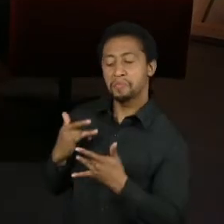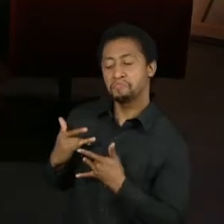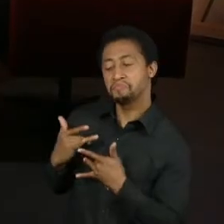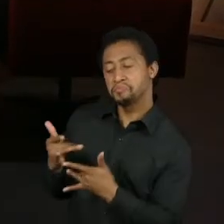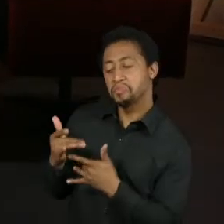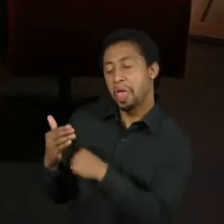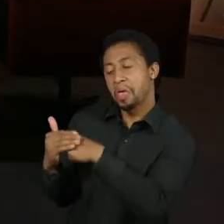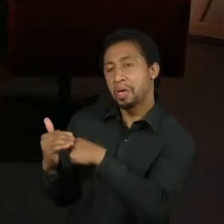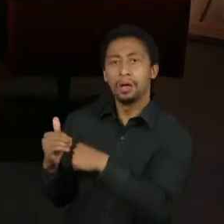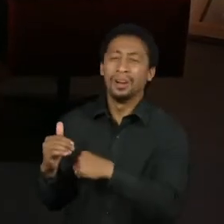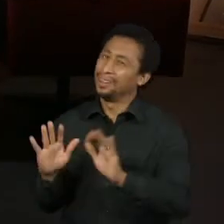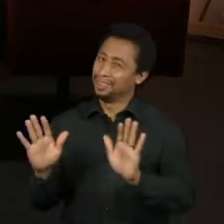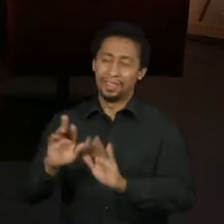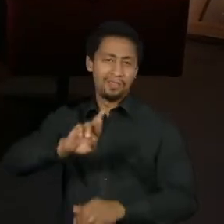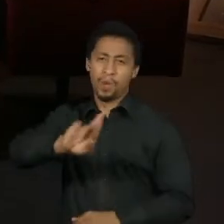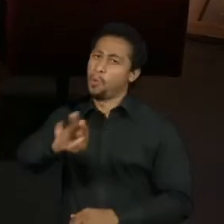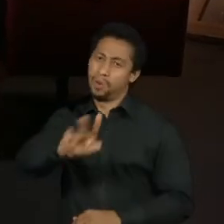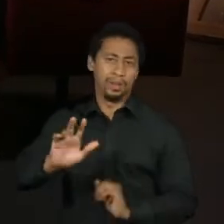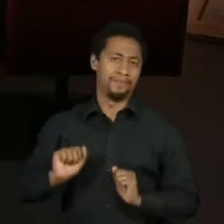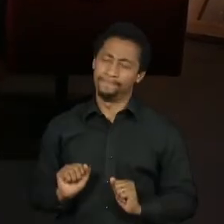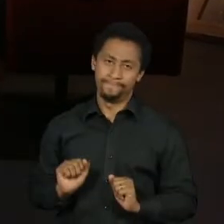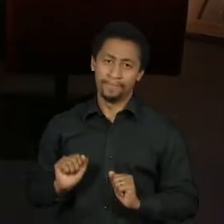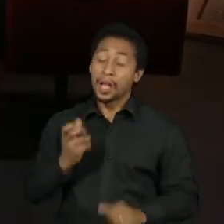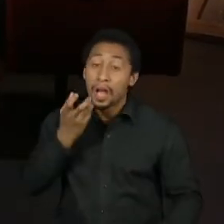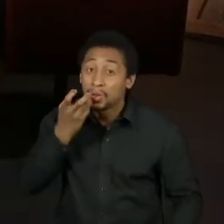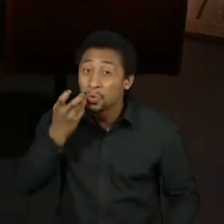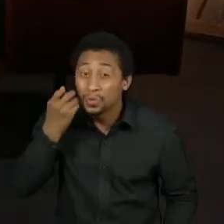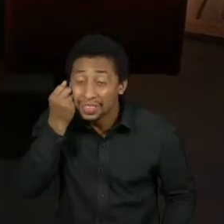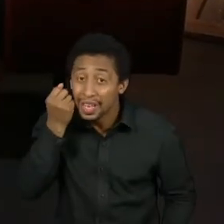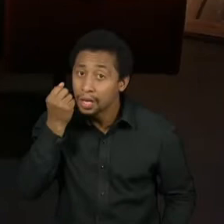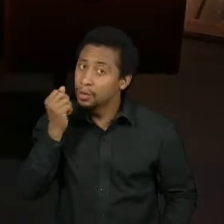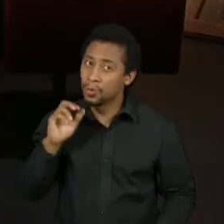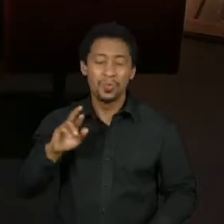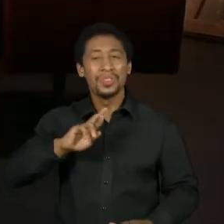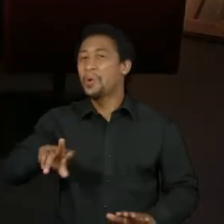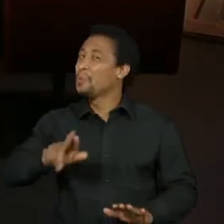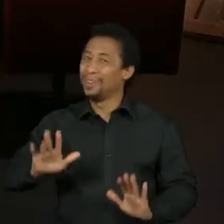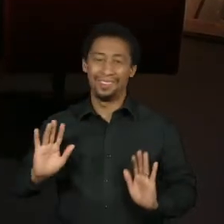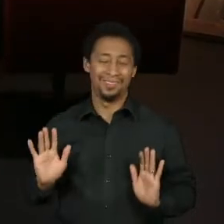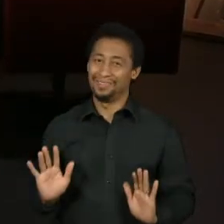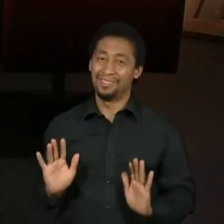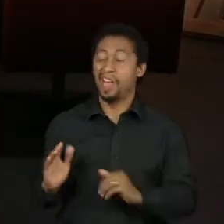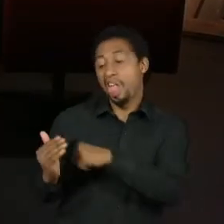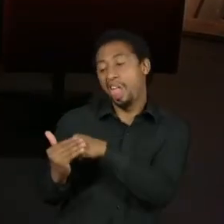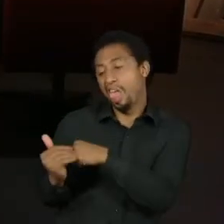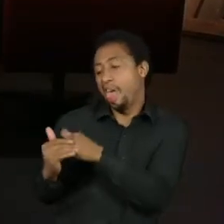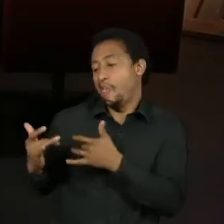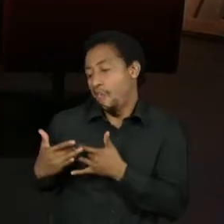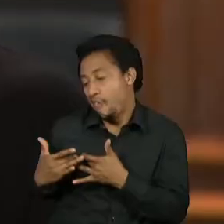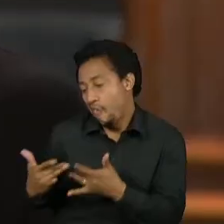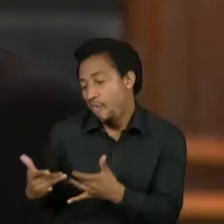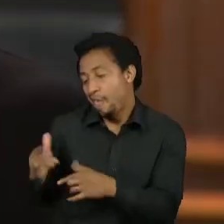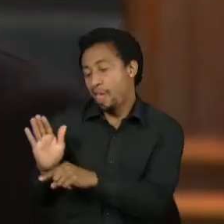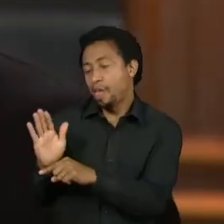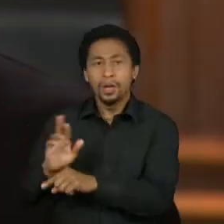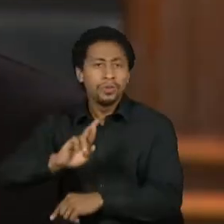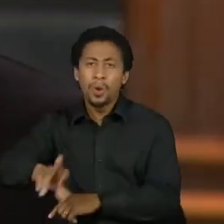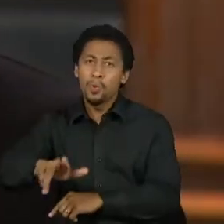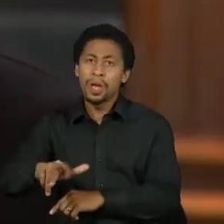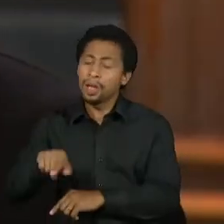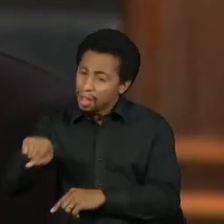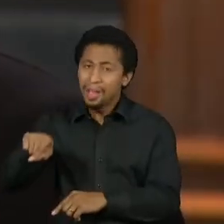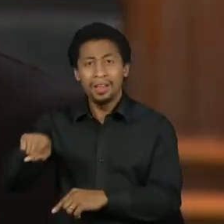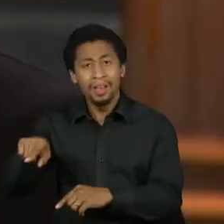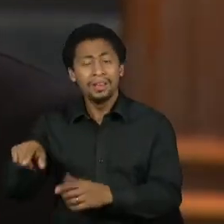estou fazendo bem para o plano não estava adoção Não é isso não é filantropia você tá fazendo literário você tava fazer uma